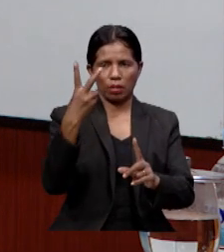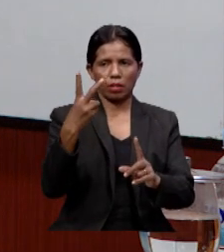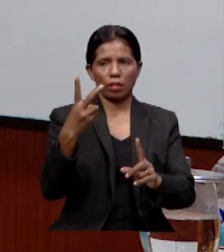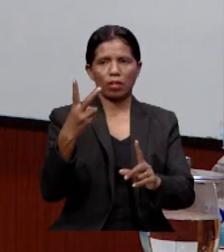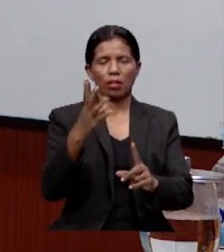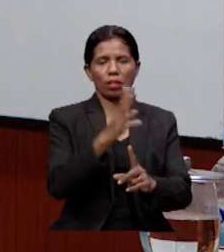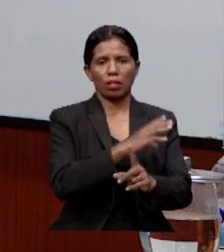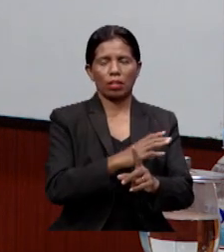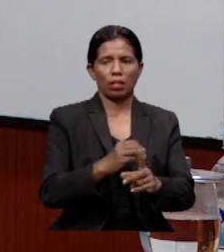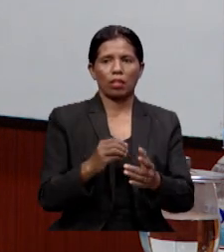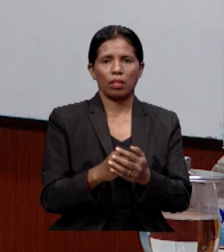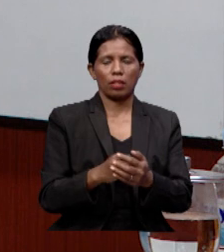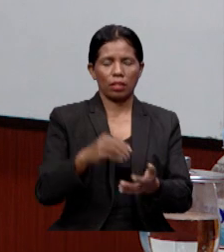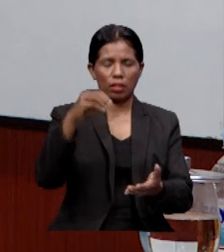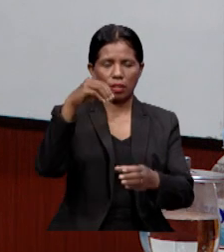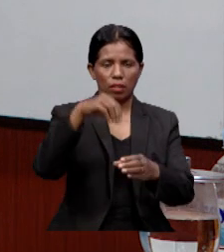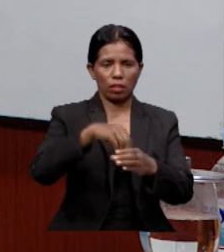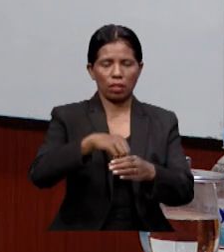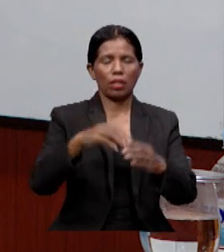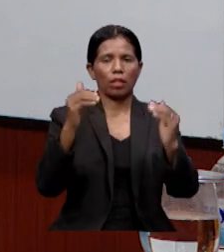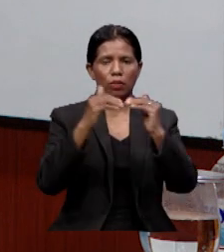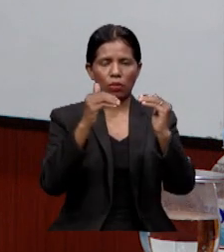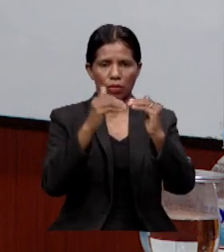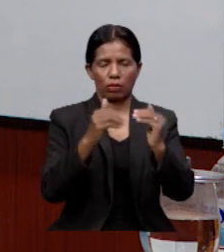e clara cimeira.